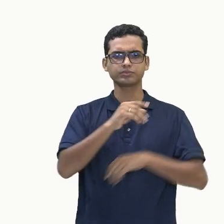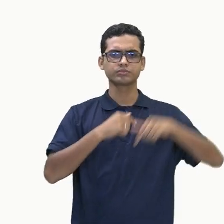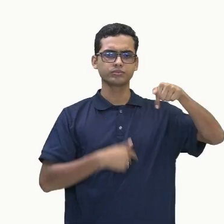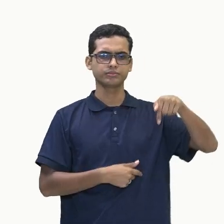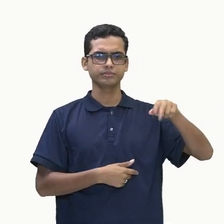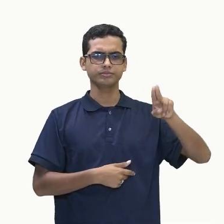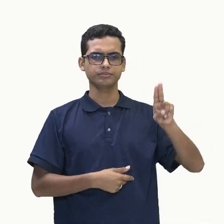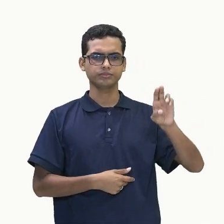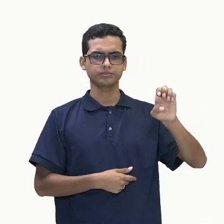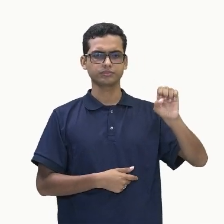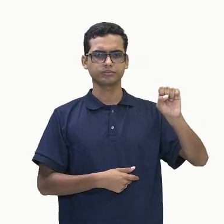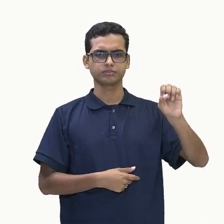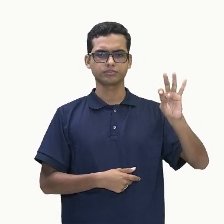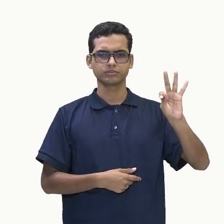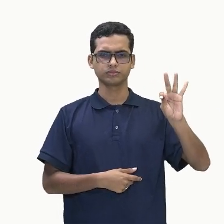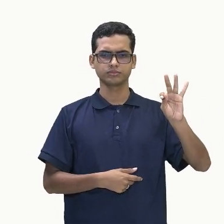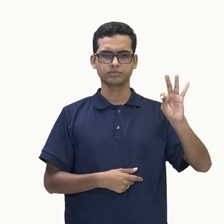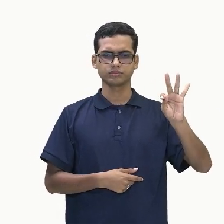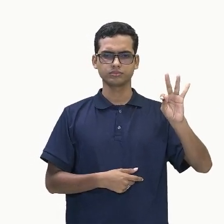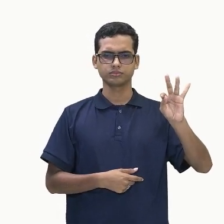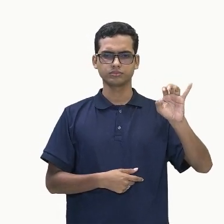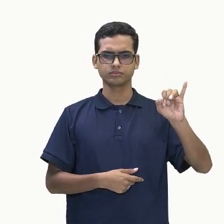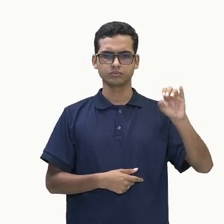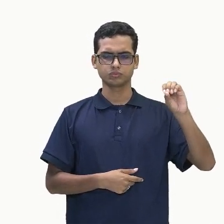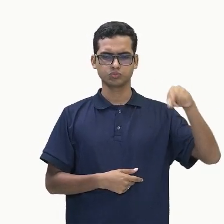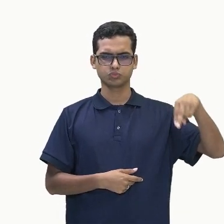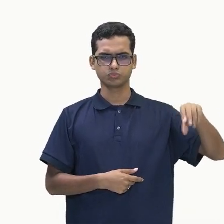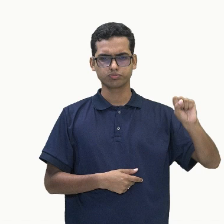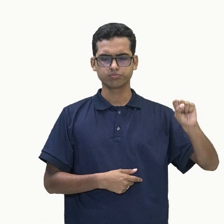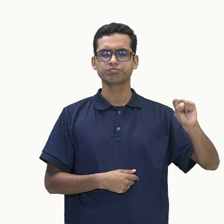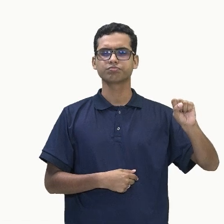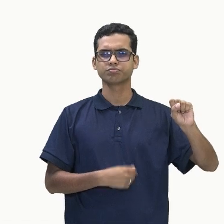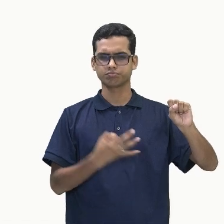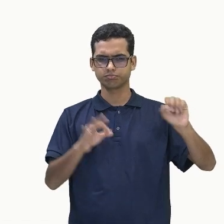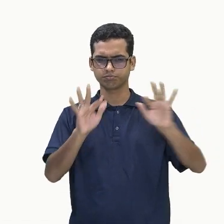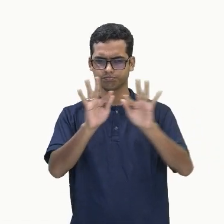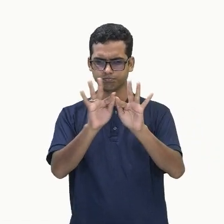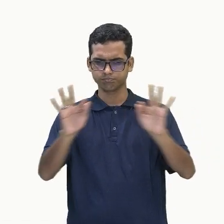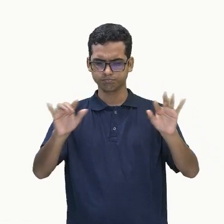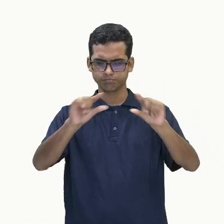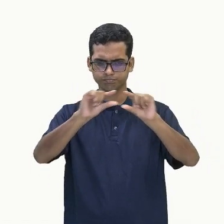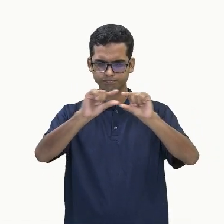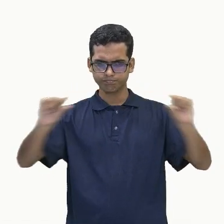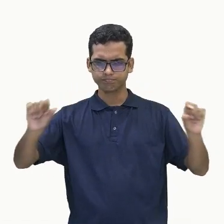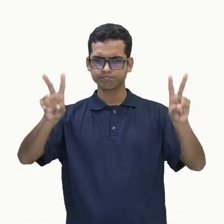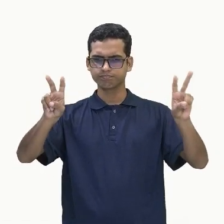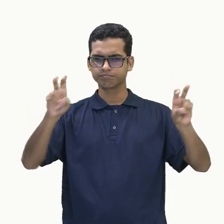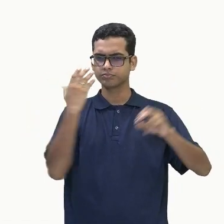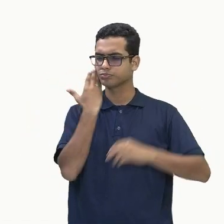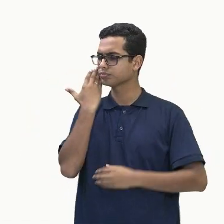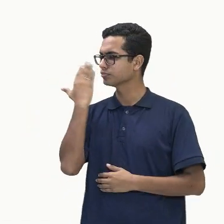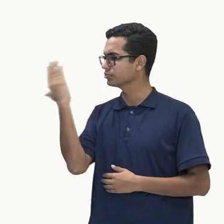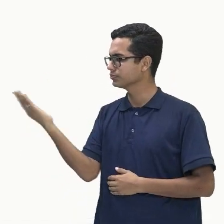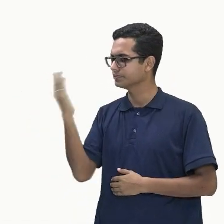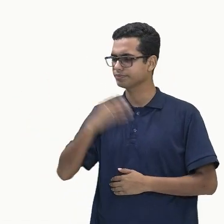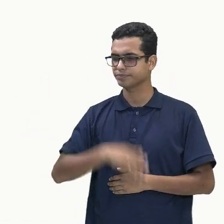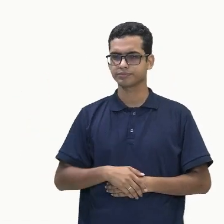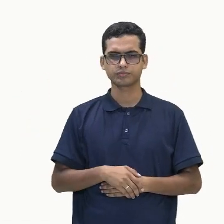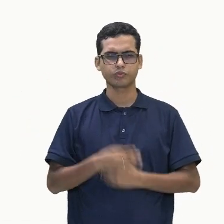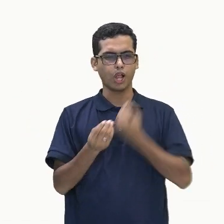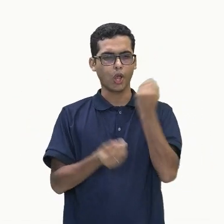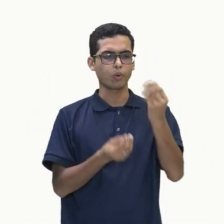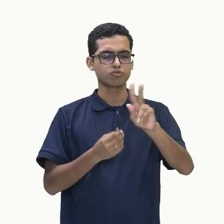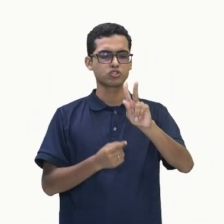Porque parece que a gente deixa meio excluído o how. Muitas literaturas falam WH how questions